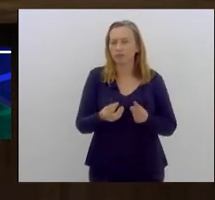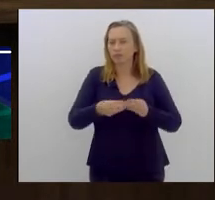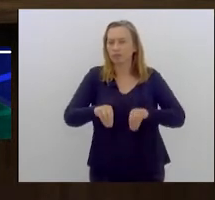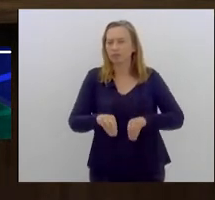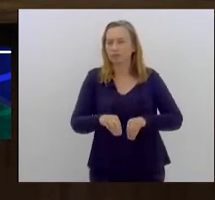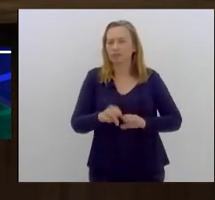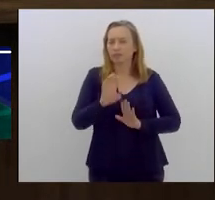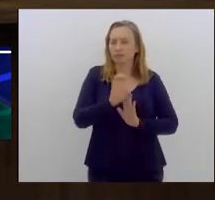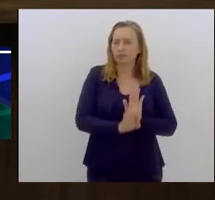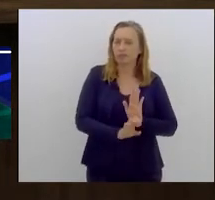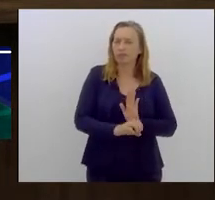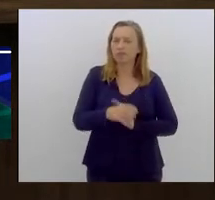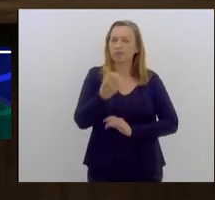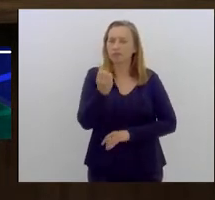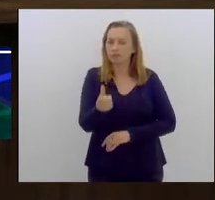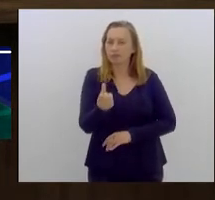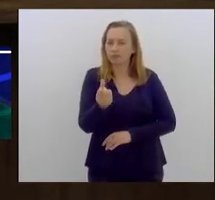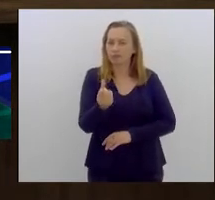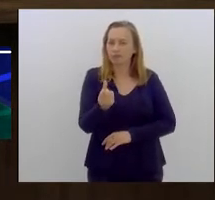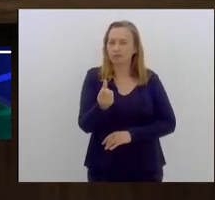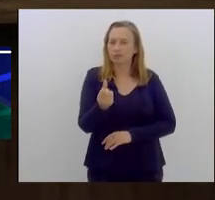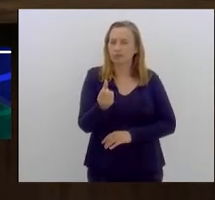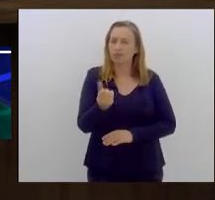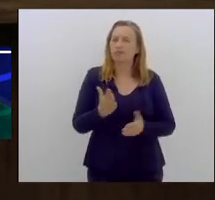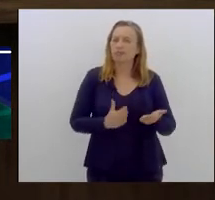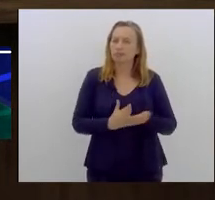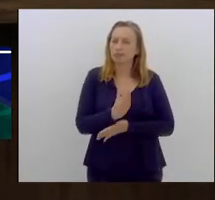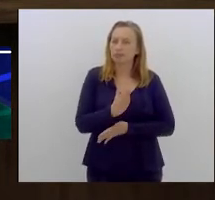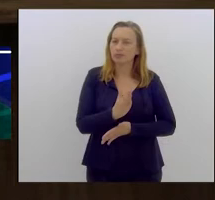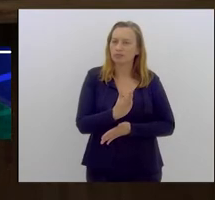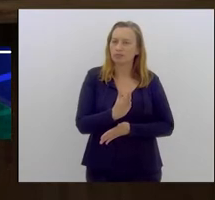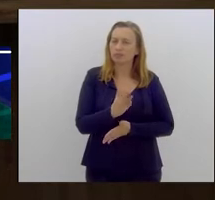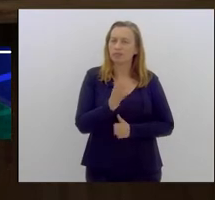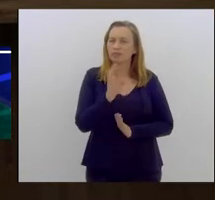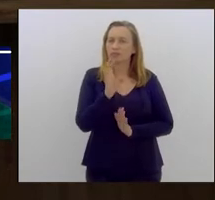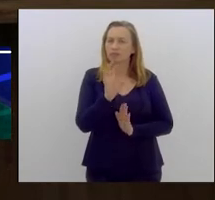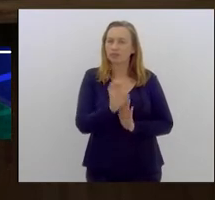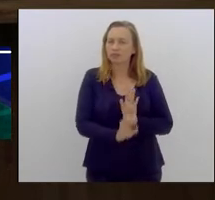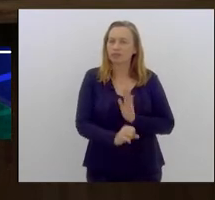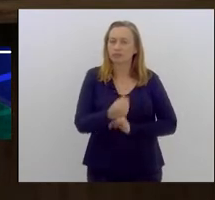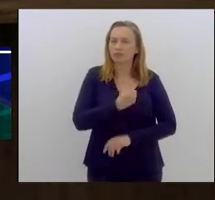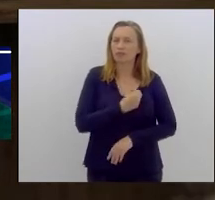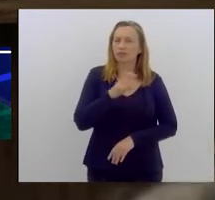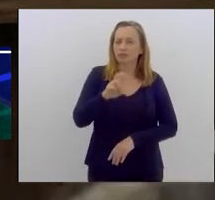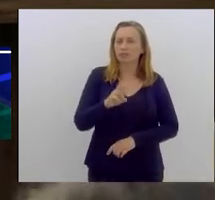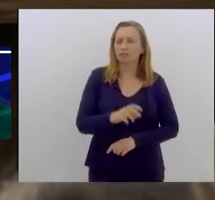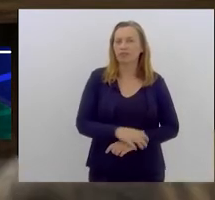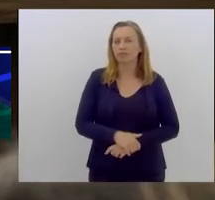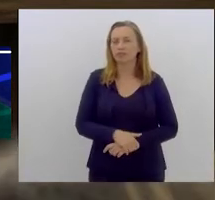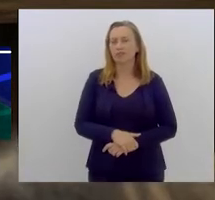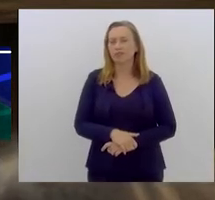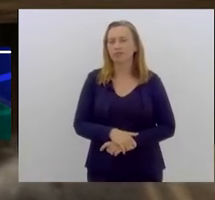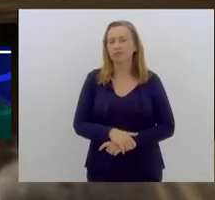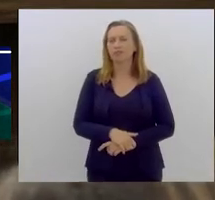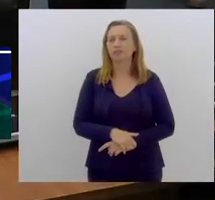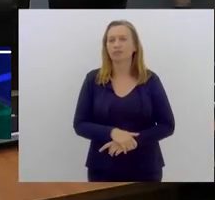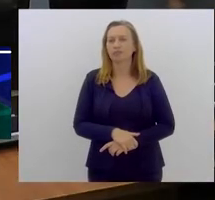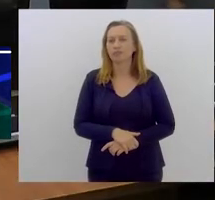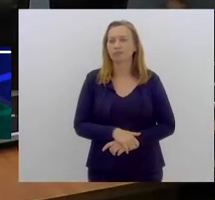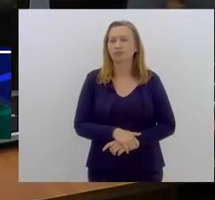prejudicada a emenda número 6, pela aprovação da emenda número 5. É o parecer,